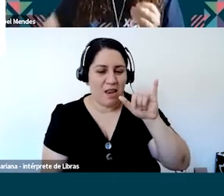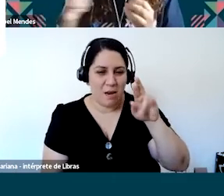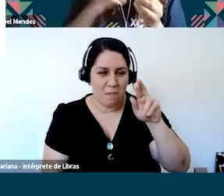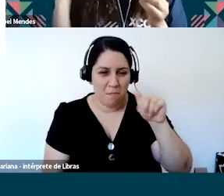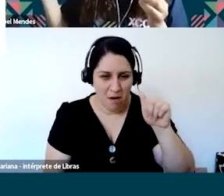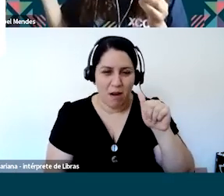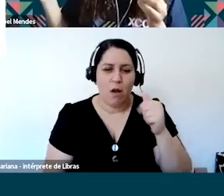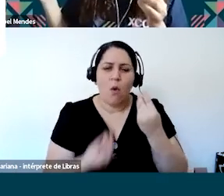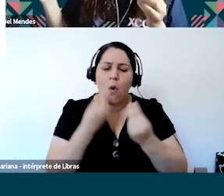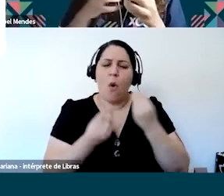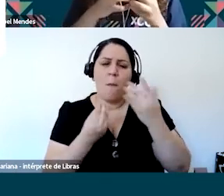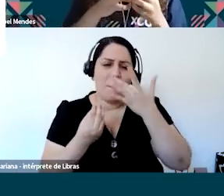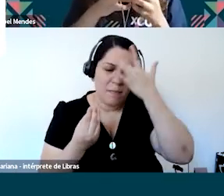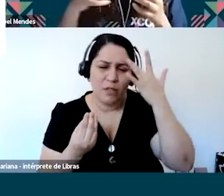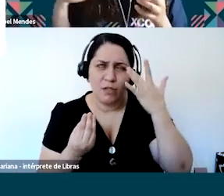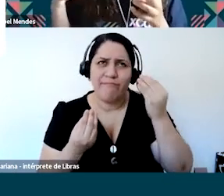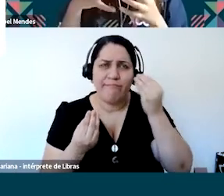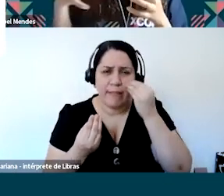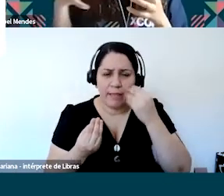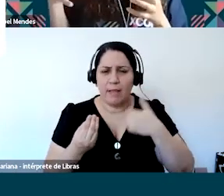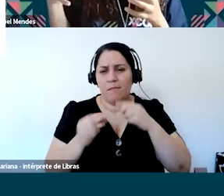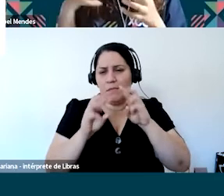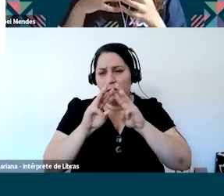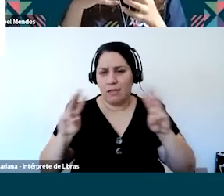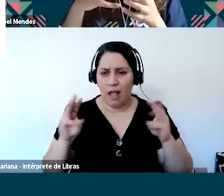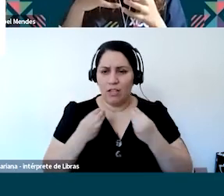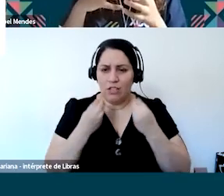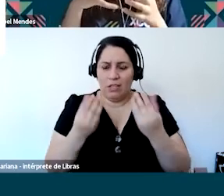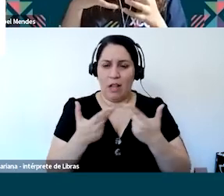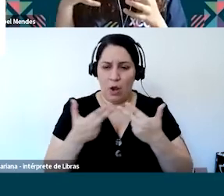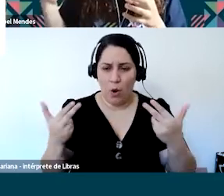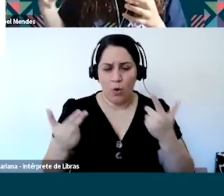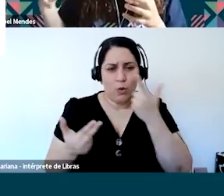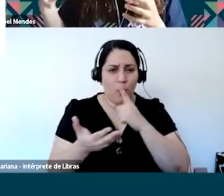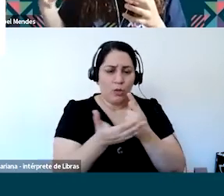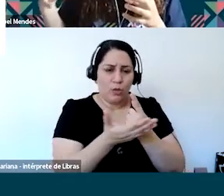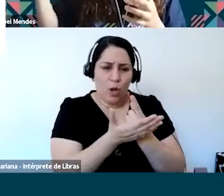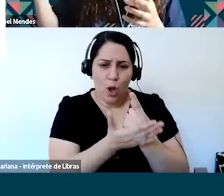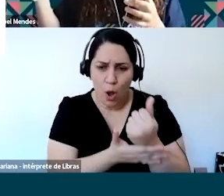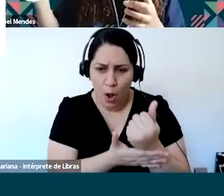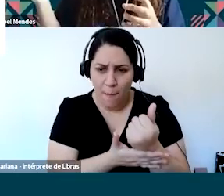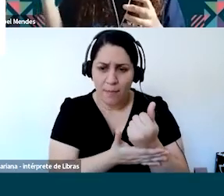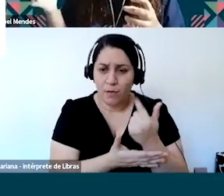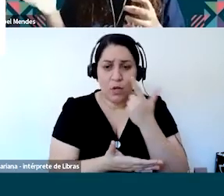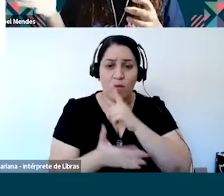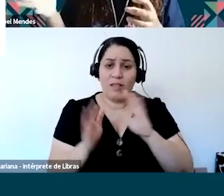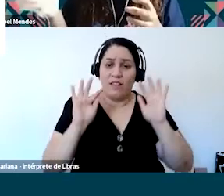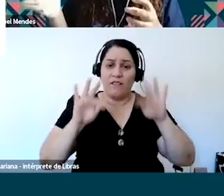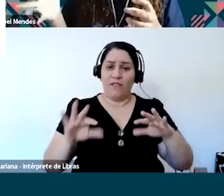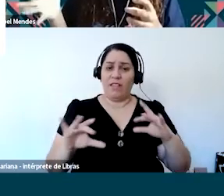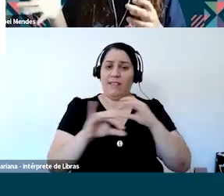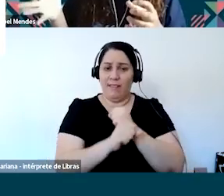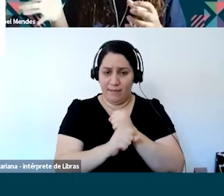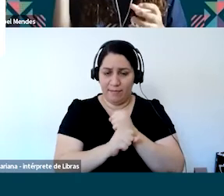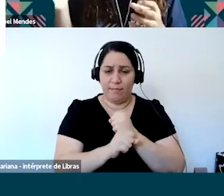as pessoas estão ali estão no seu e-commerce, tentando realizar a compra, chega ali no carrinho, ela